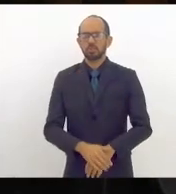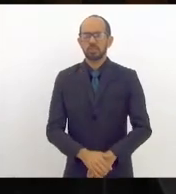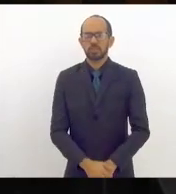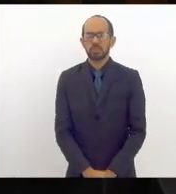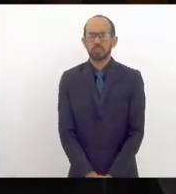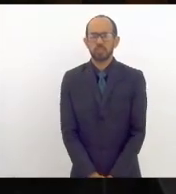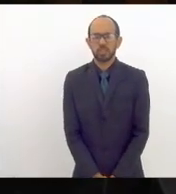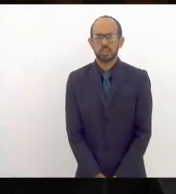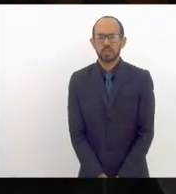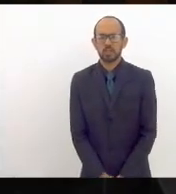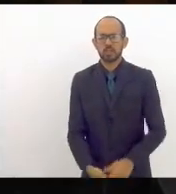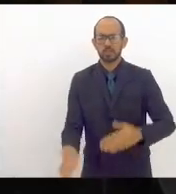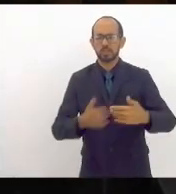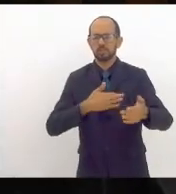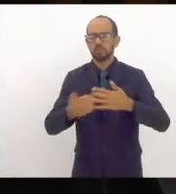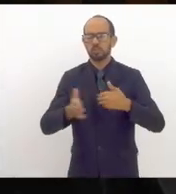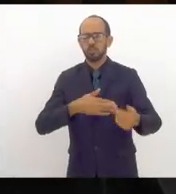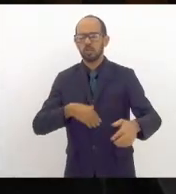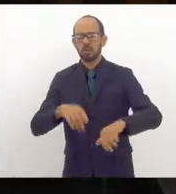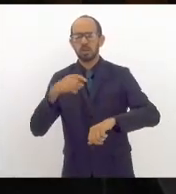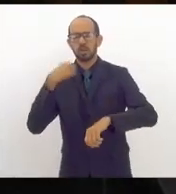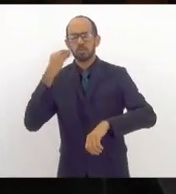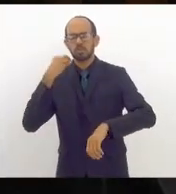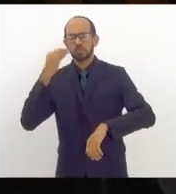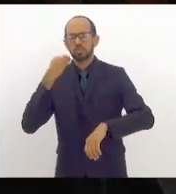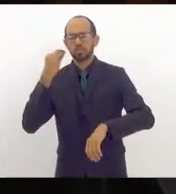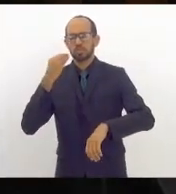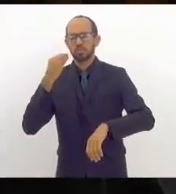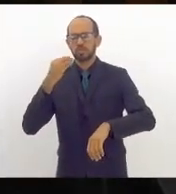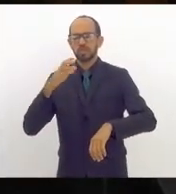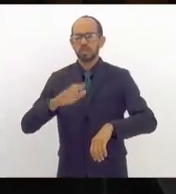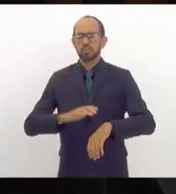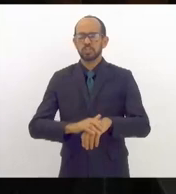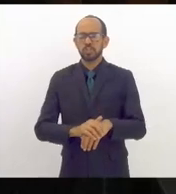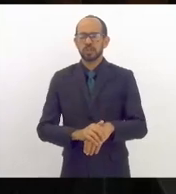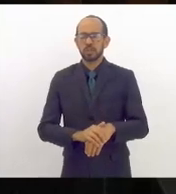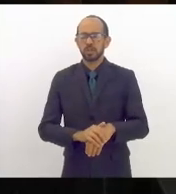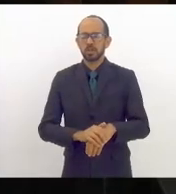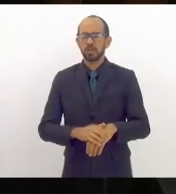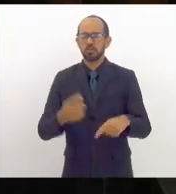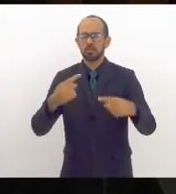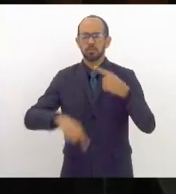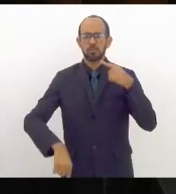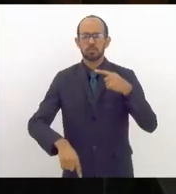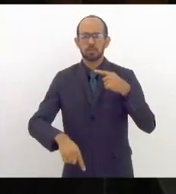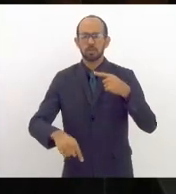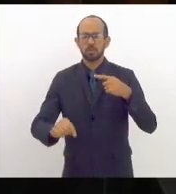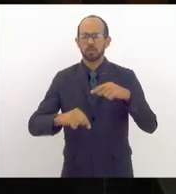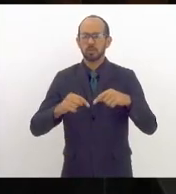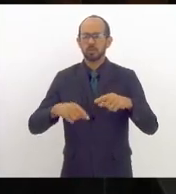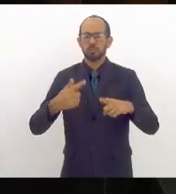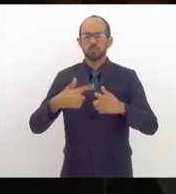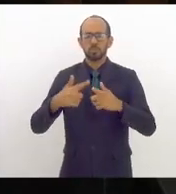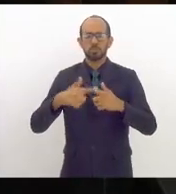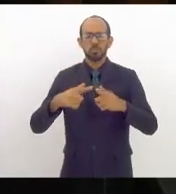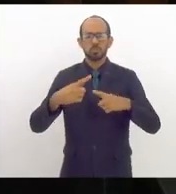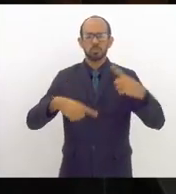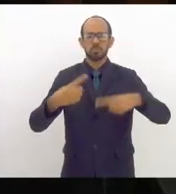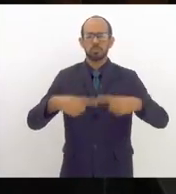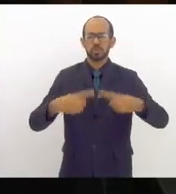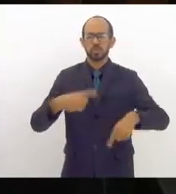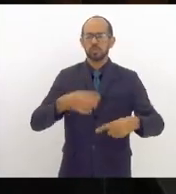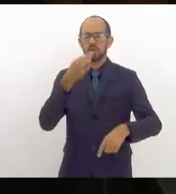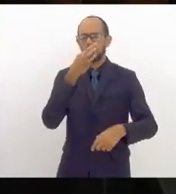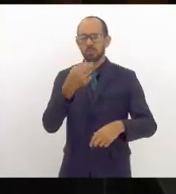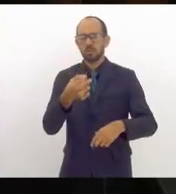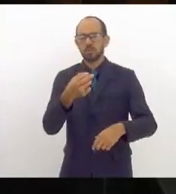motivo permitida ao estado censurar seja por questões políticas por questões de opinião